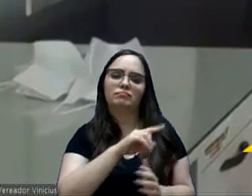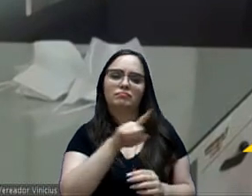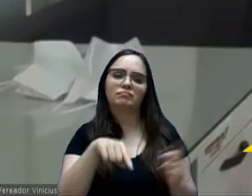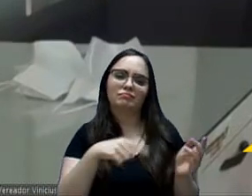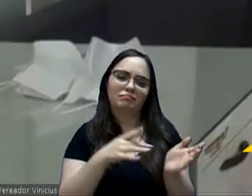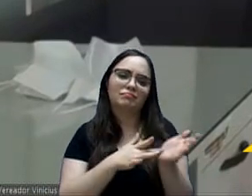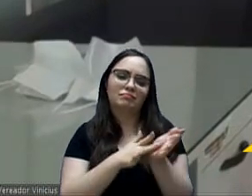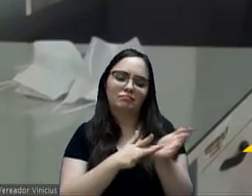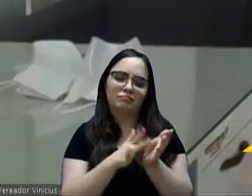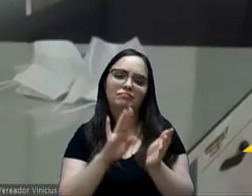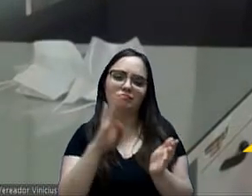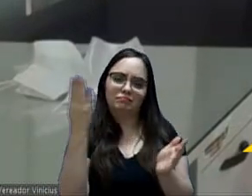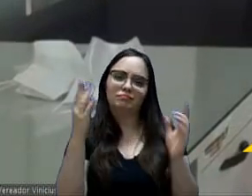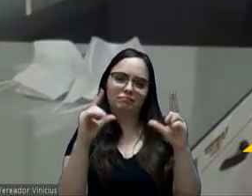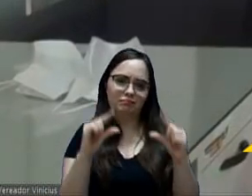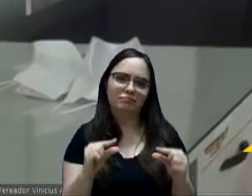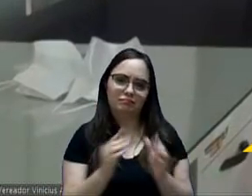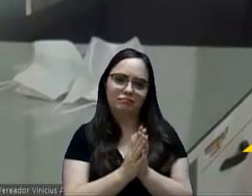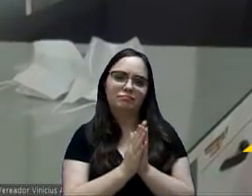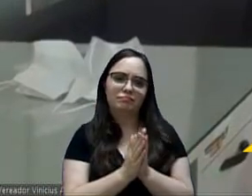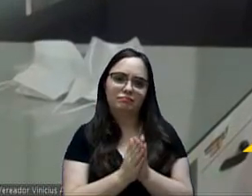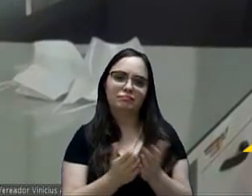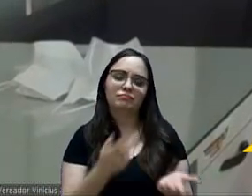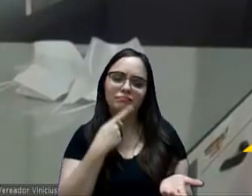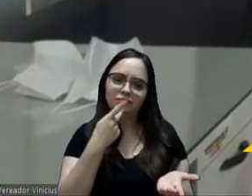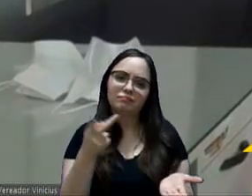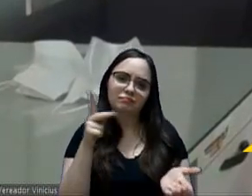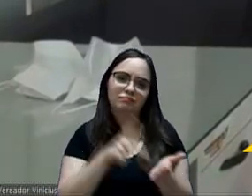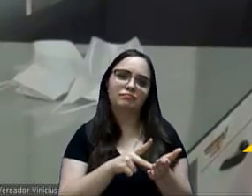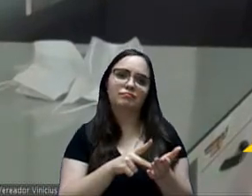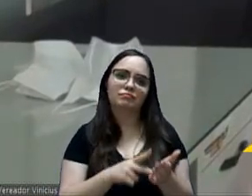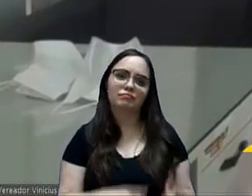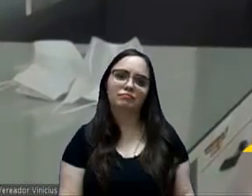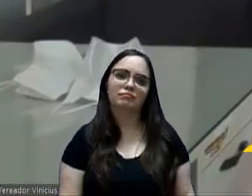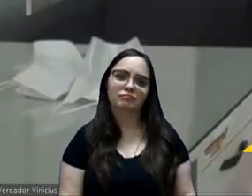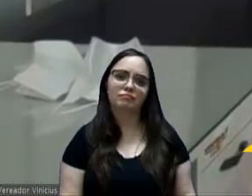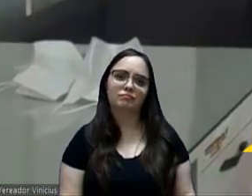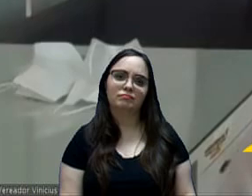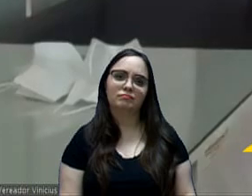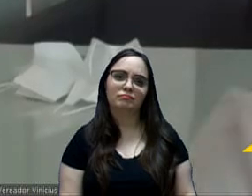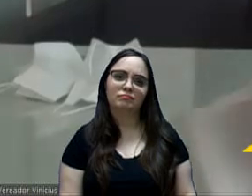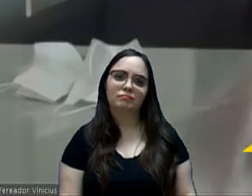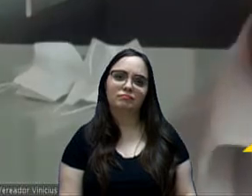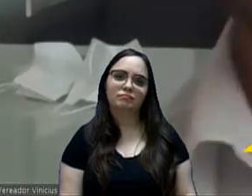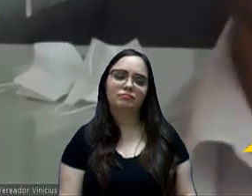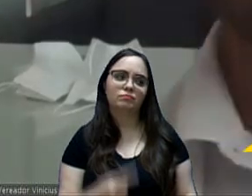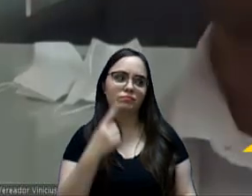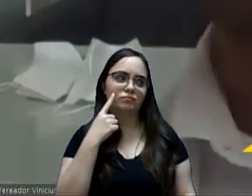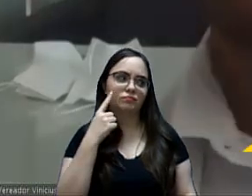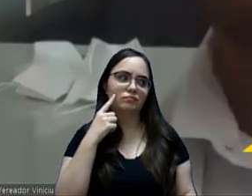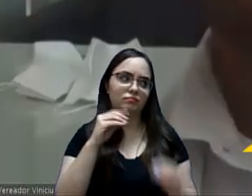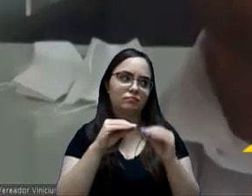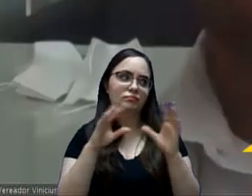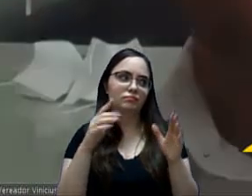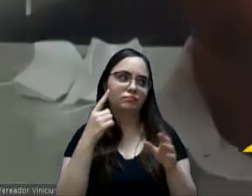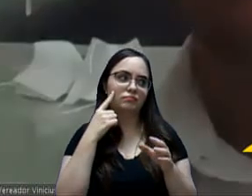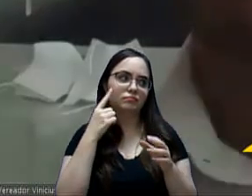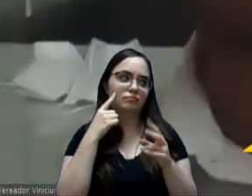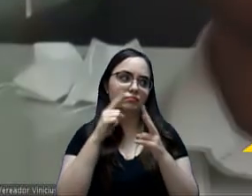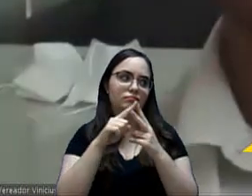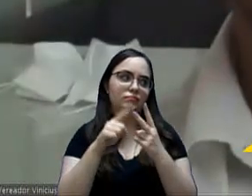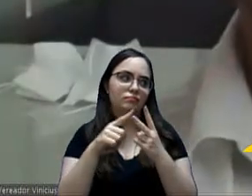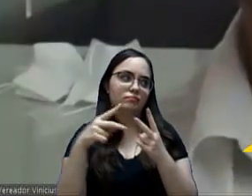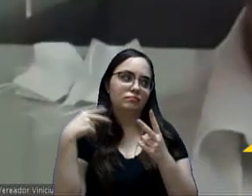de vocês e vamos falar um pouco da verdade, né? Porque, para deixar bem claro, tá aqui, ó, vereadora Yara e vereadora